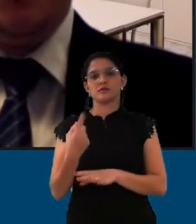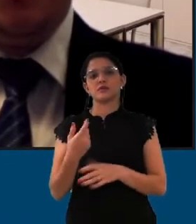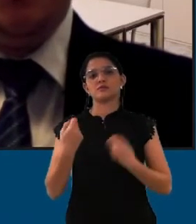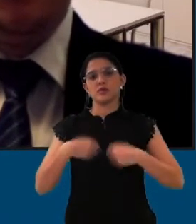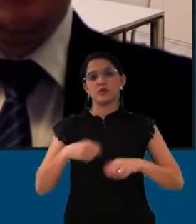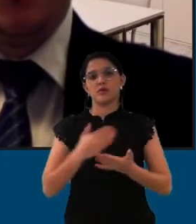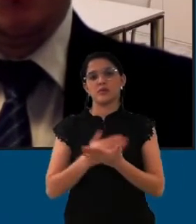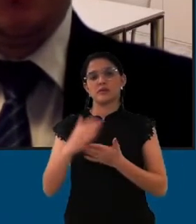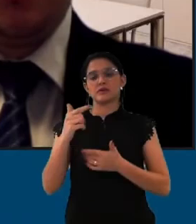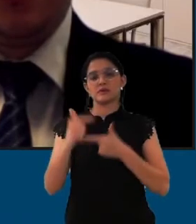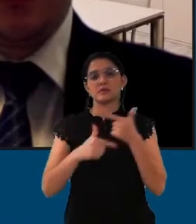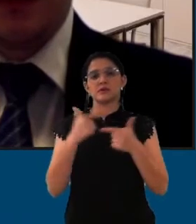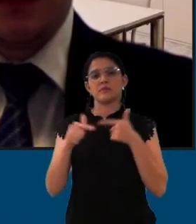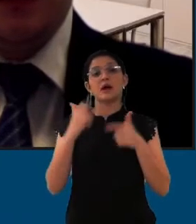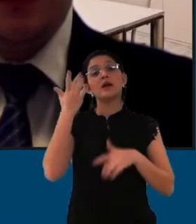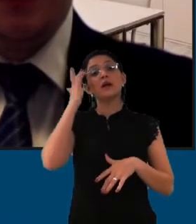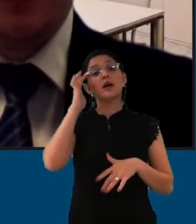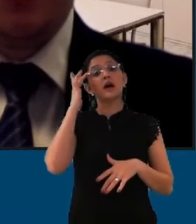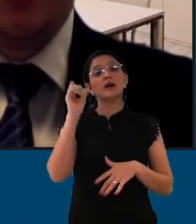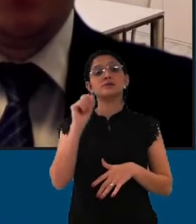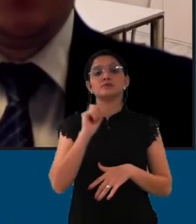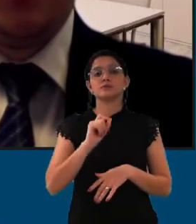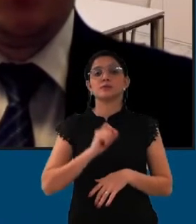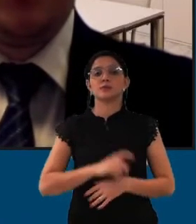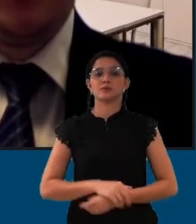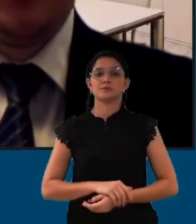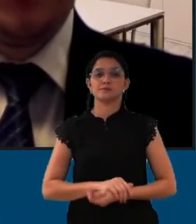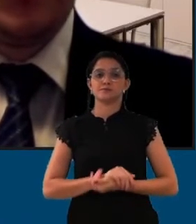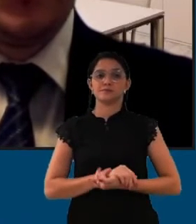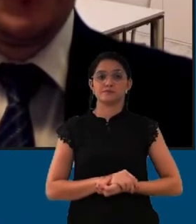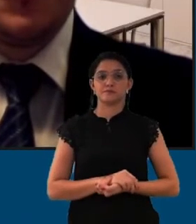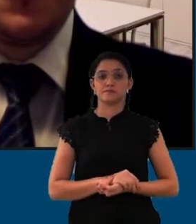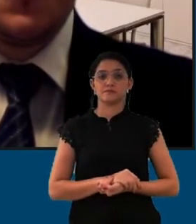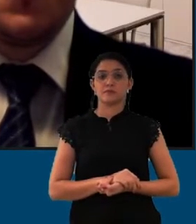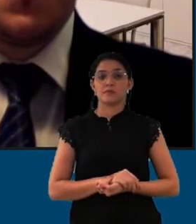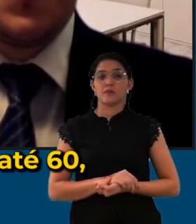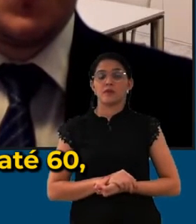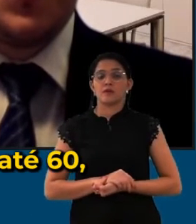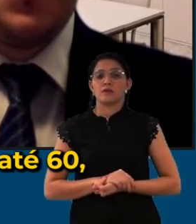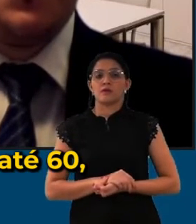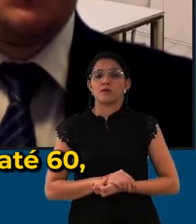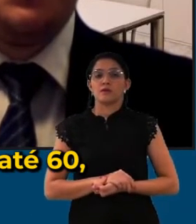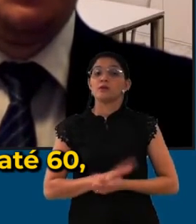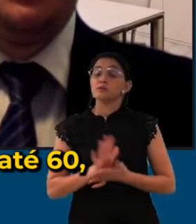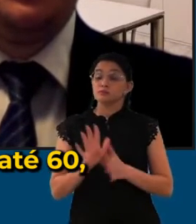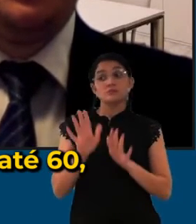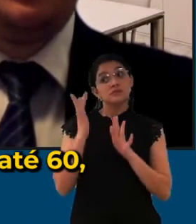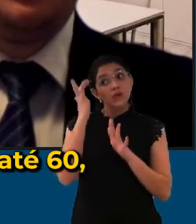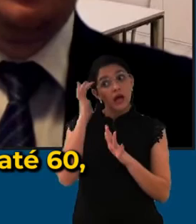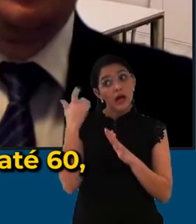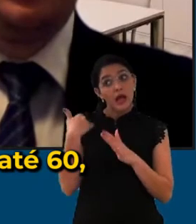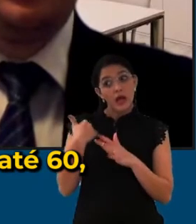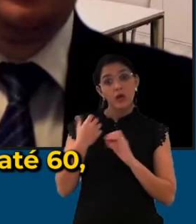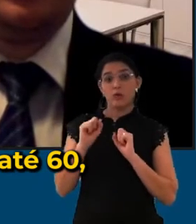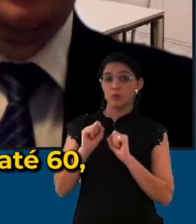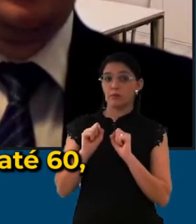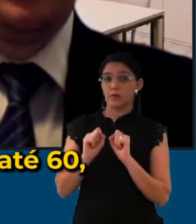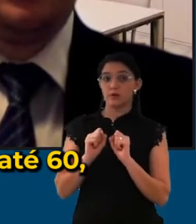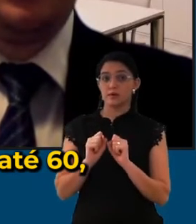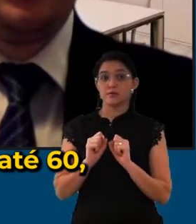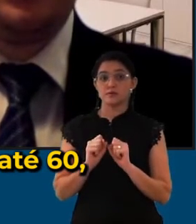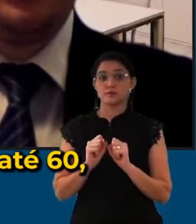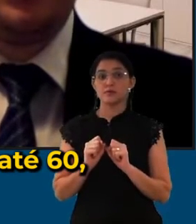obras. O que a senhora acha? Se o senhor me permitir, eu acho que a gente poderia, talvez, era combinar com